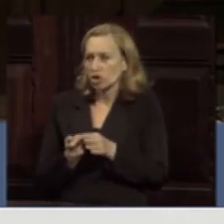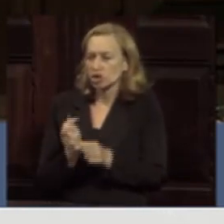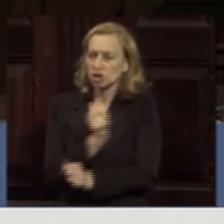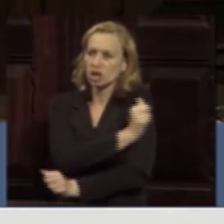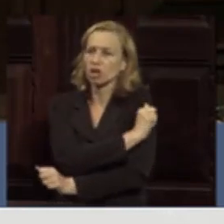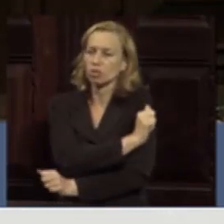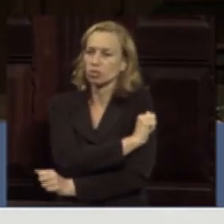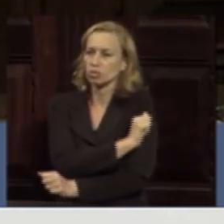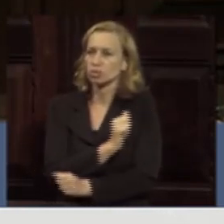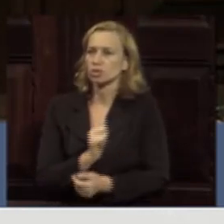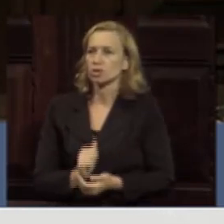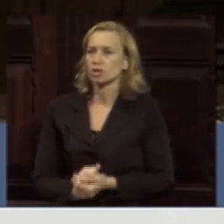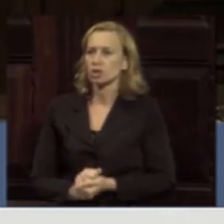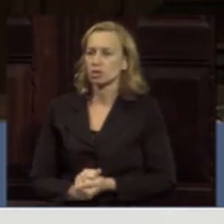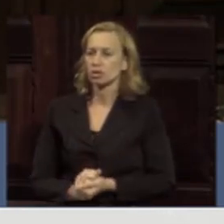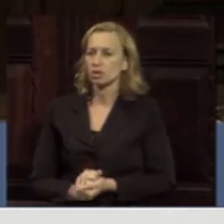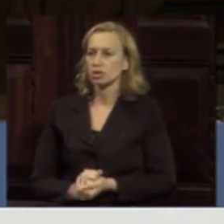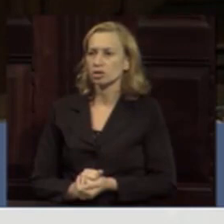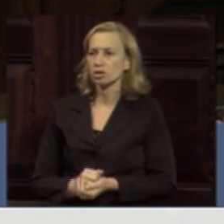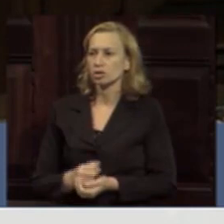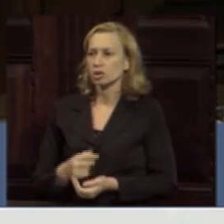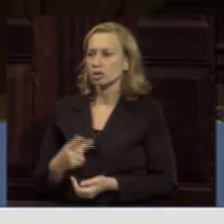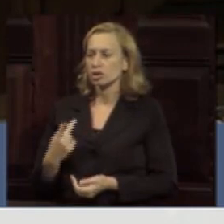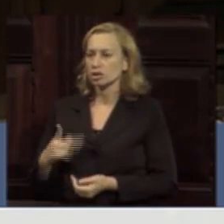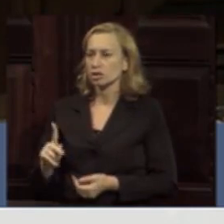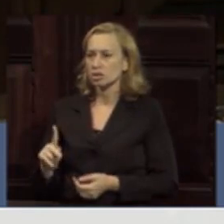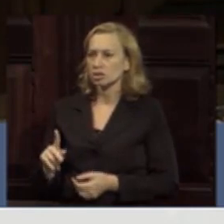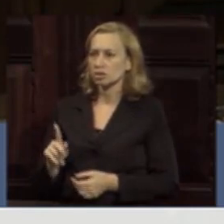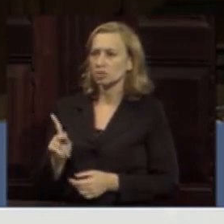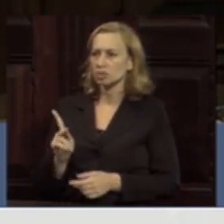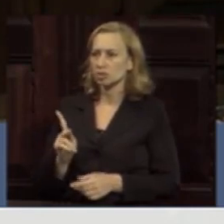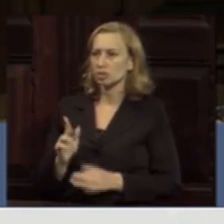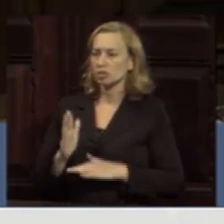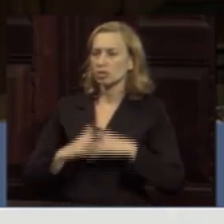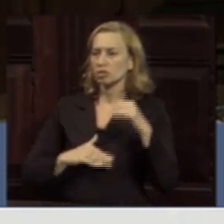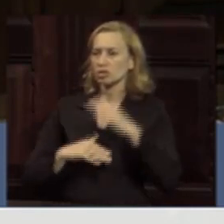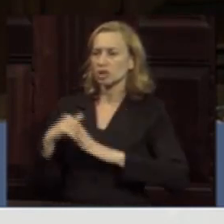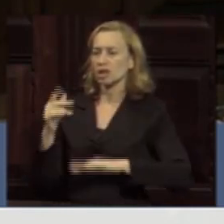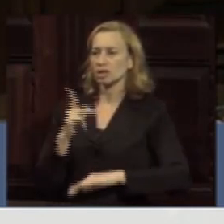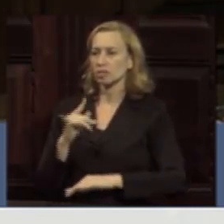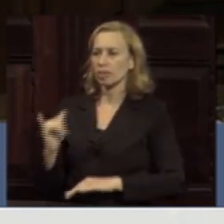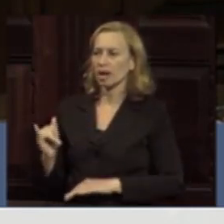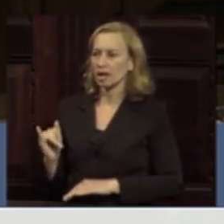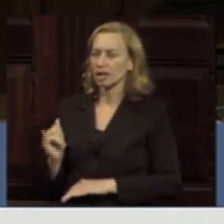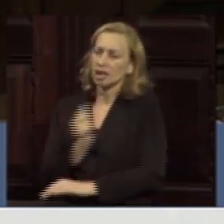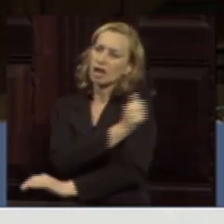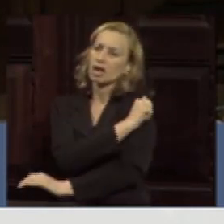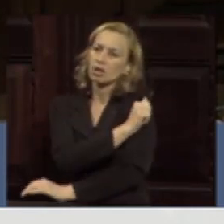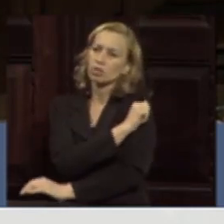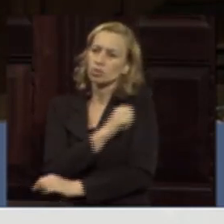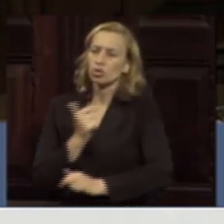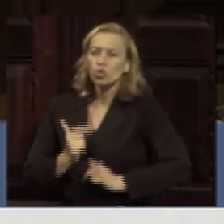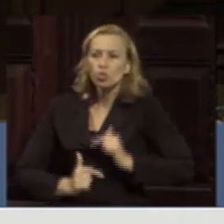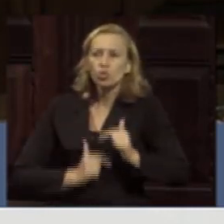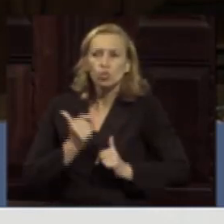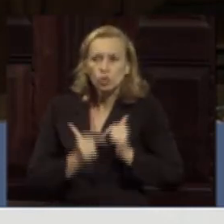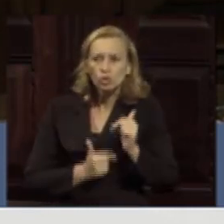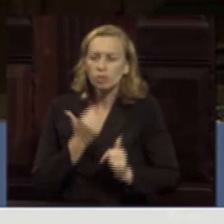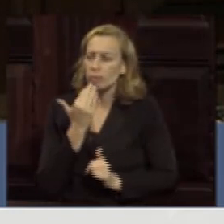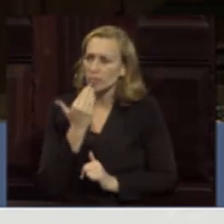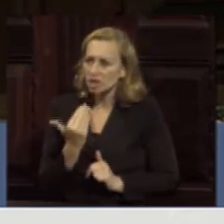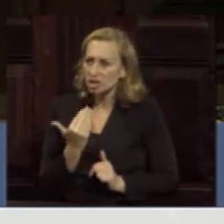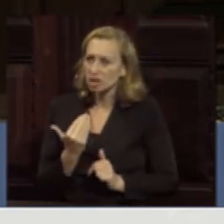as escolas, seus profissionais, pais de alunos, direções, lutam para reivindicam